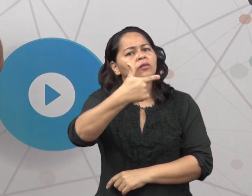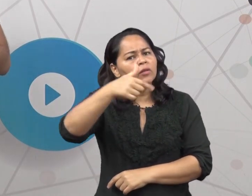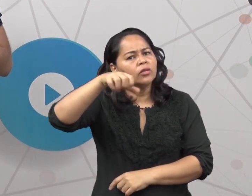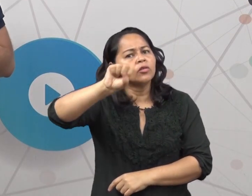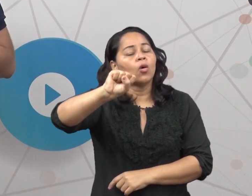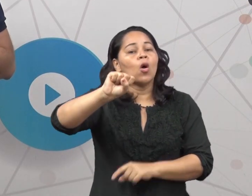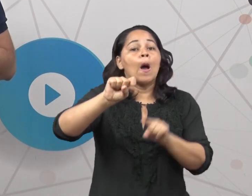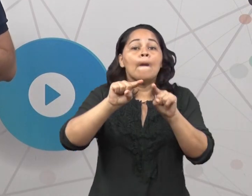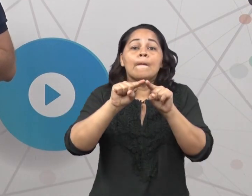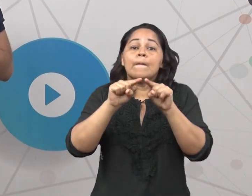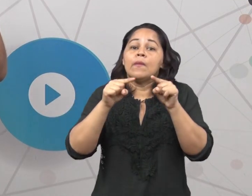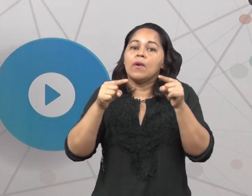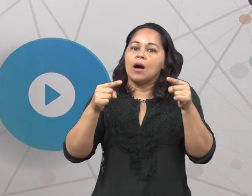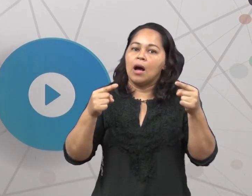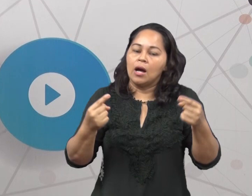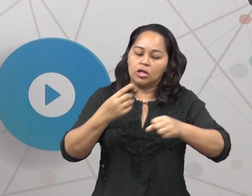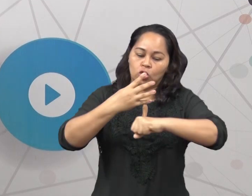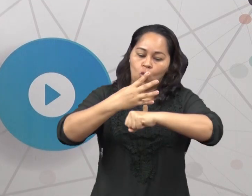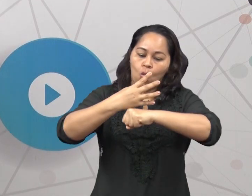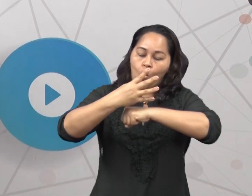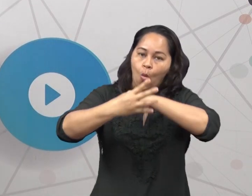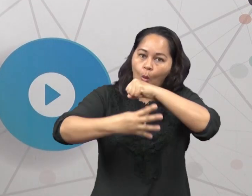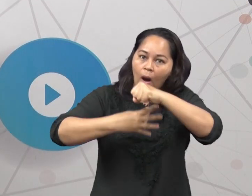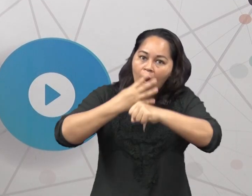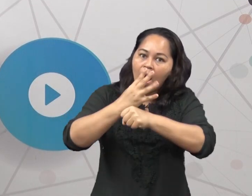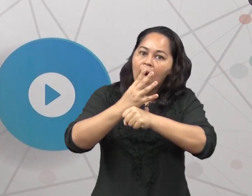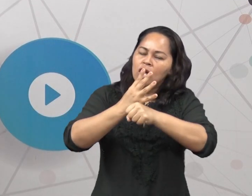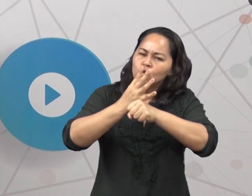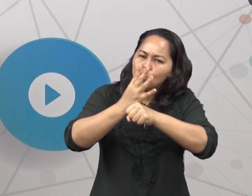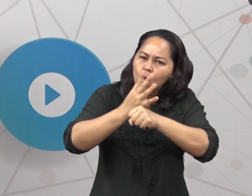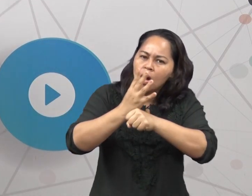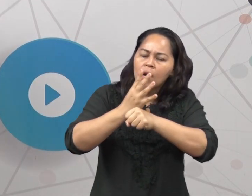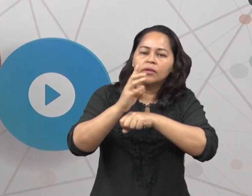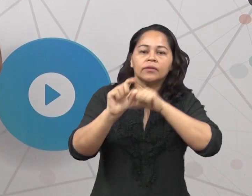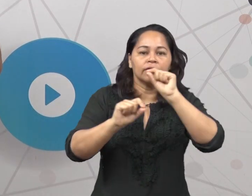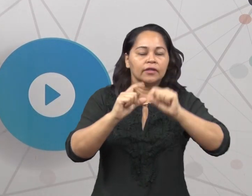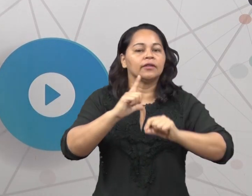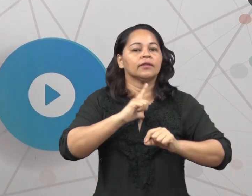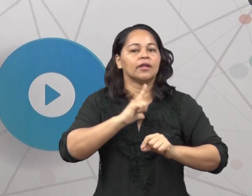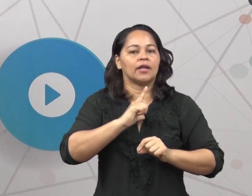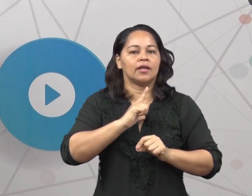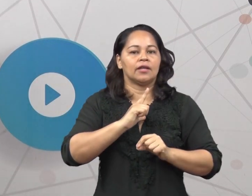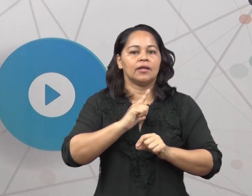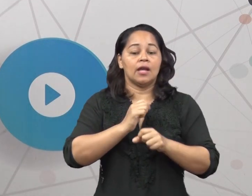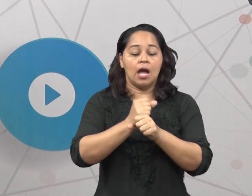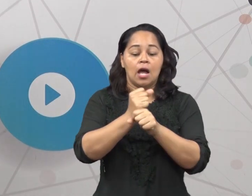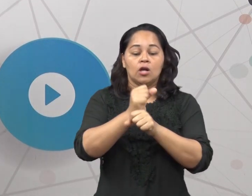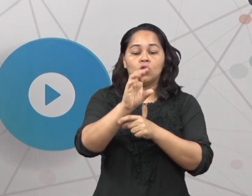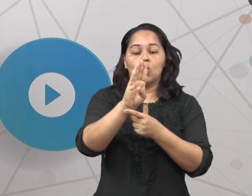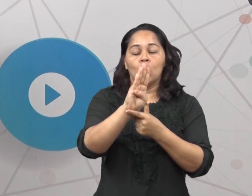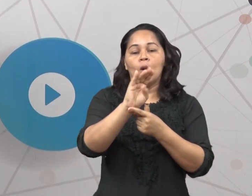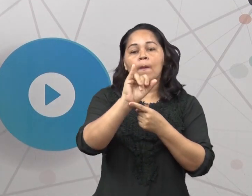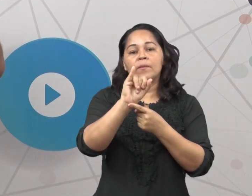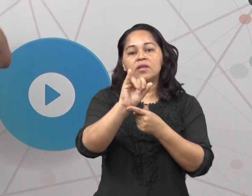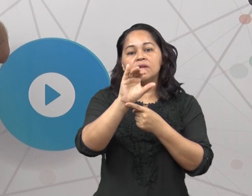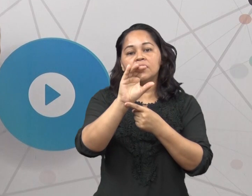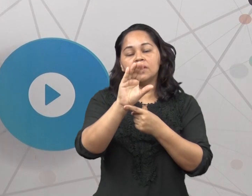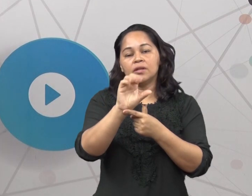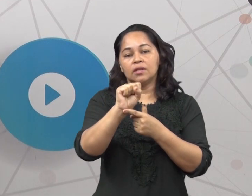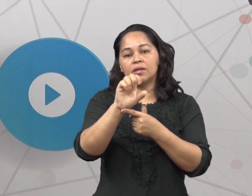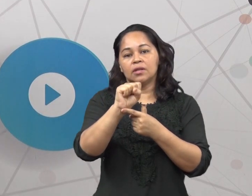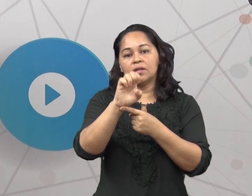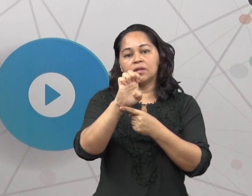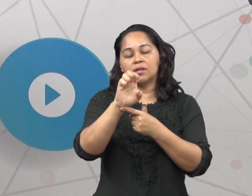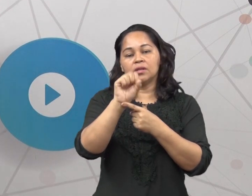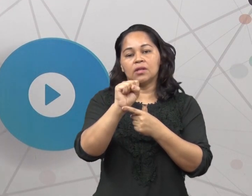dias. Mas, de 4 em 4 anos, nós temos o chamado ano bissexto, em que esse mês ele ganha